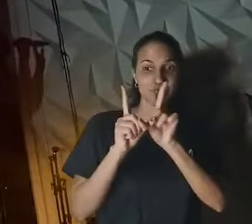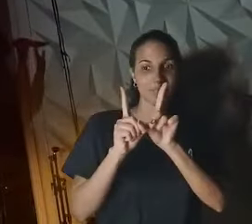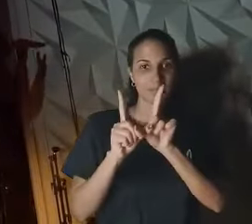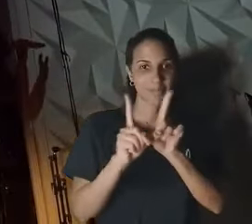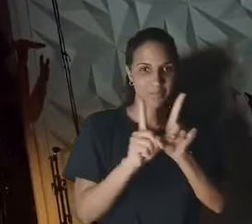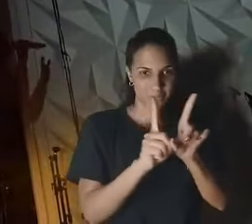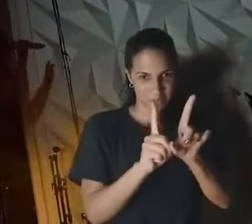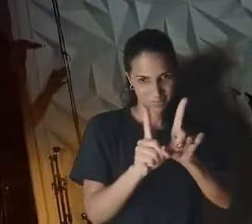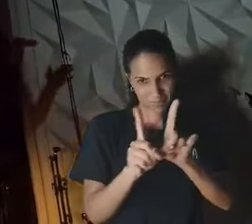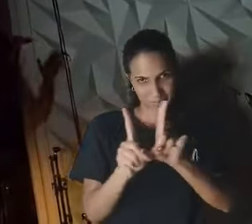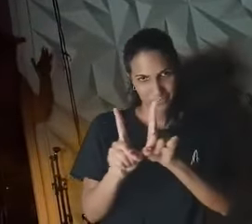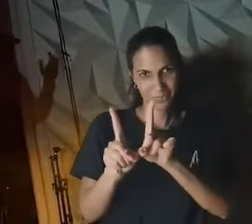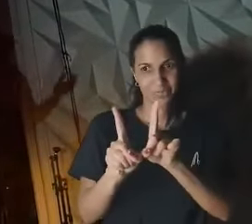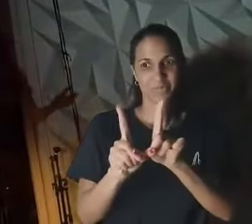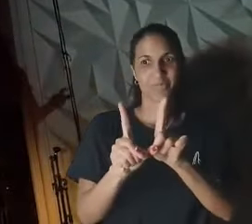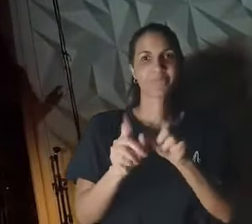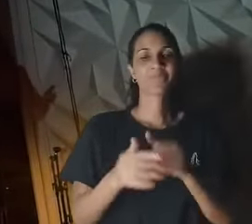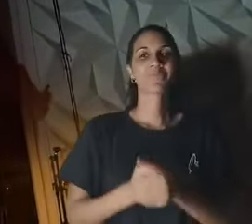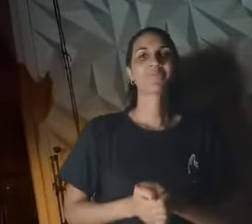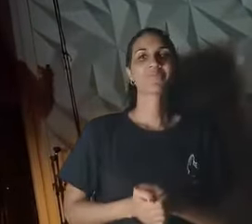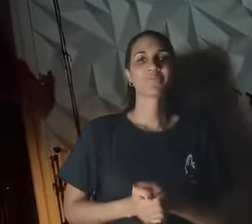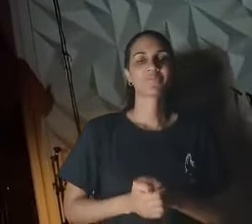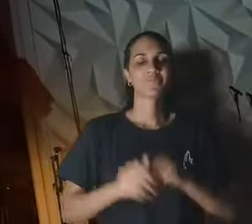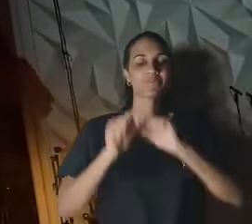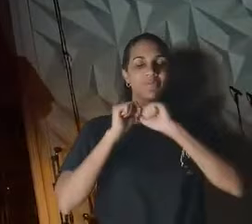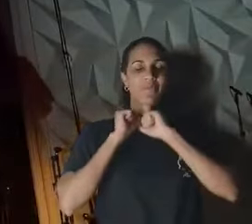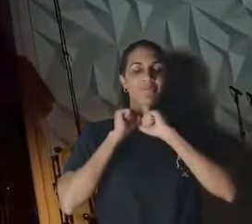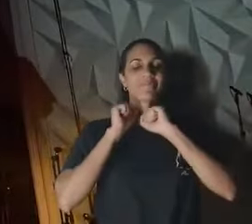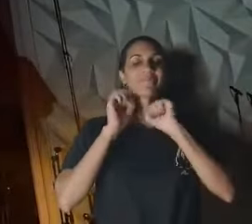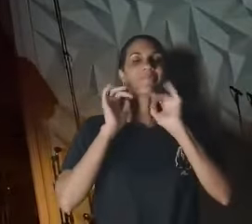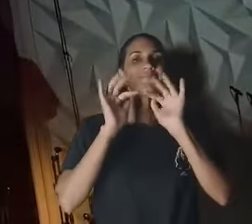estarei. Seja